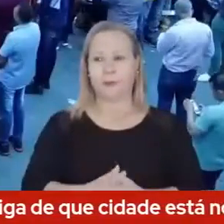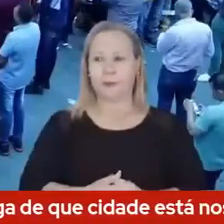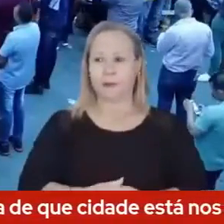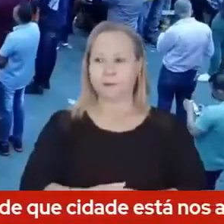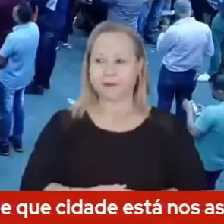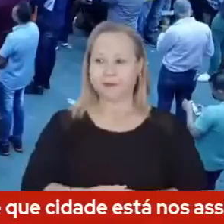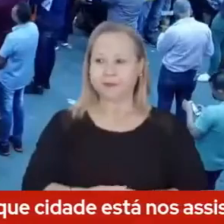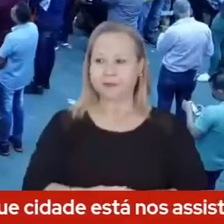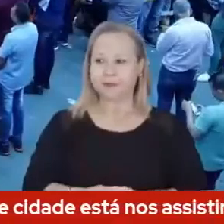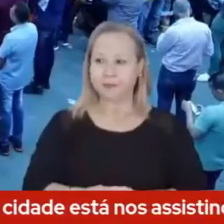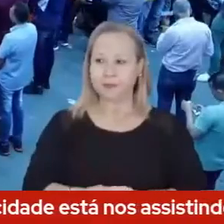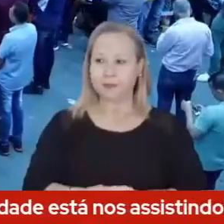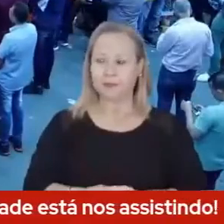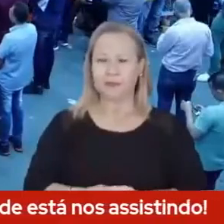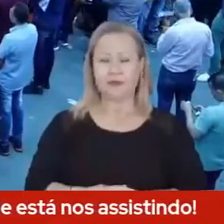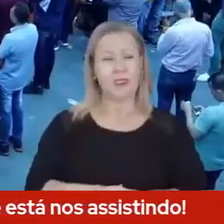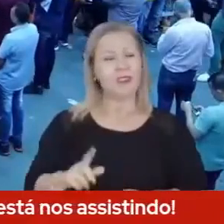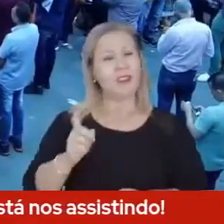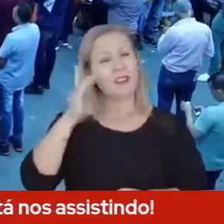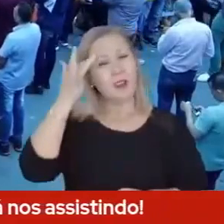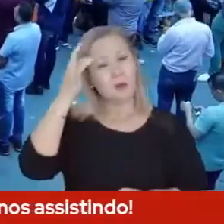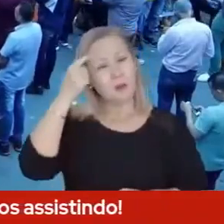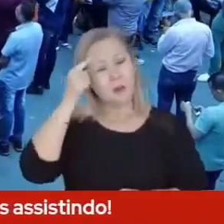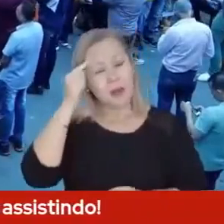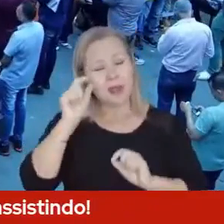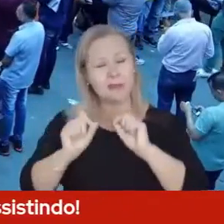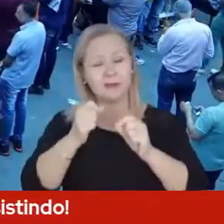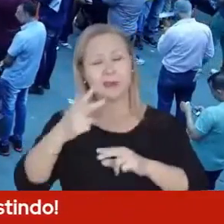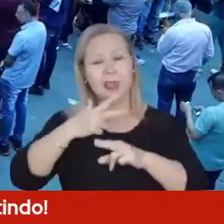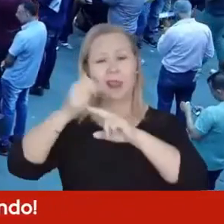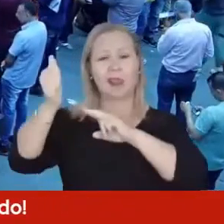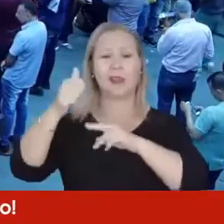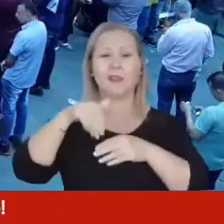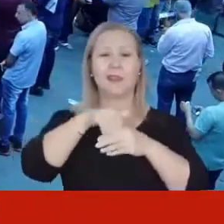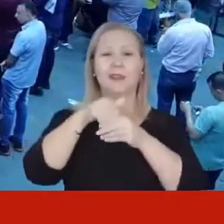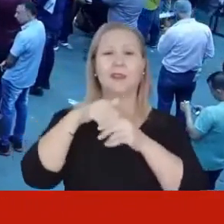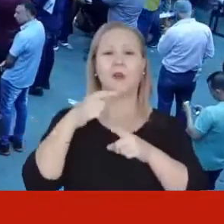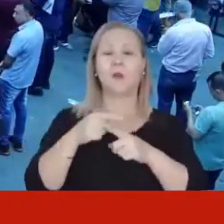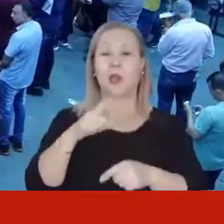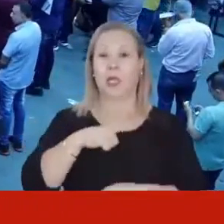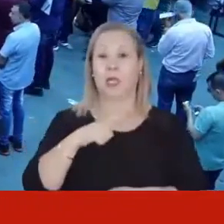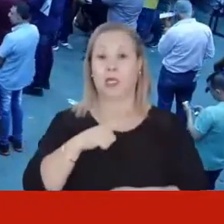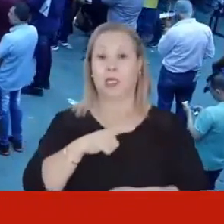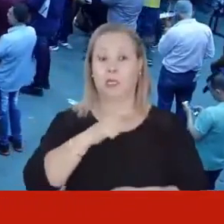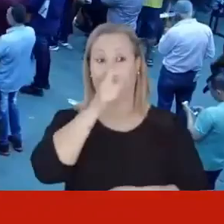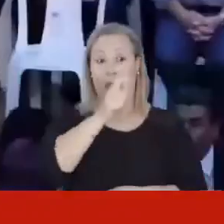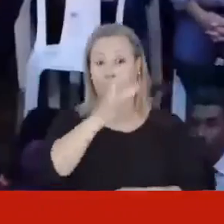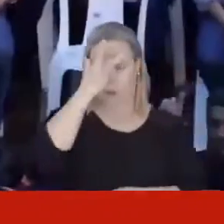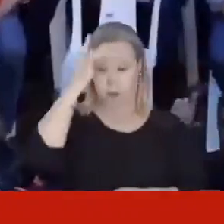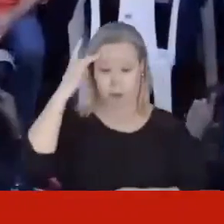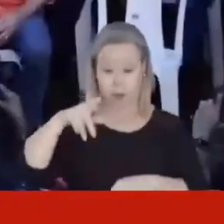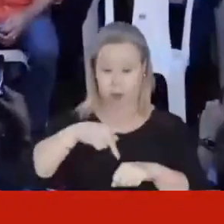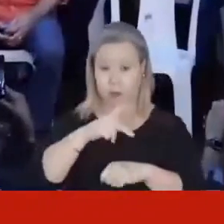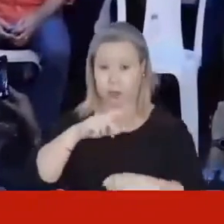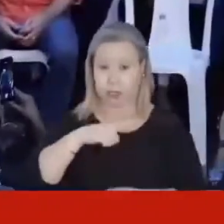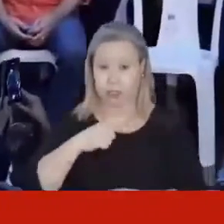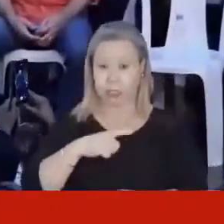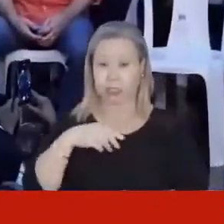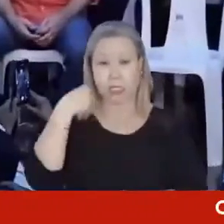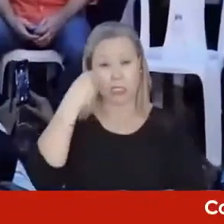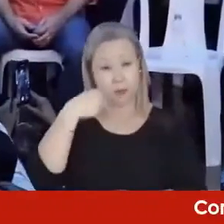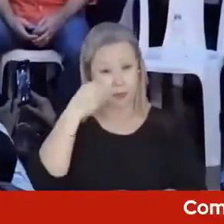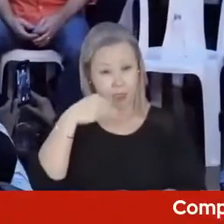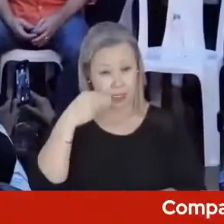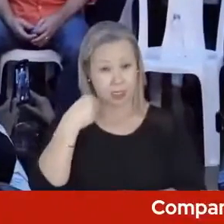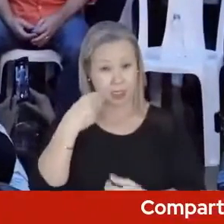Eu não penso que eu já ganhei as eleições, porque se tem alguém nesse país que tem experiência de eleição presidencial, sou